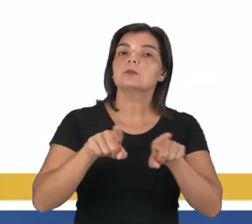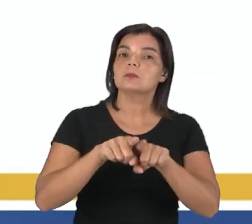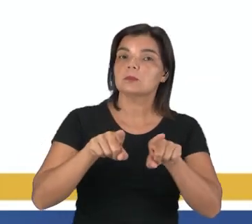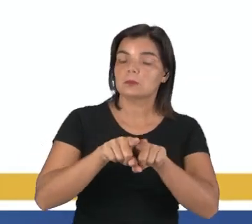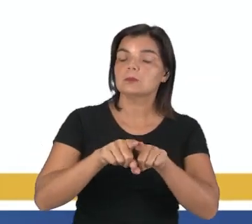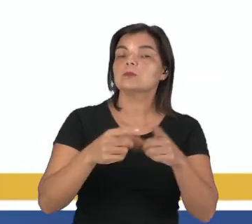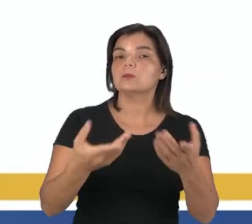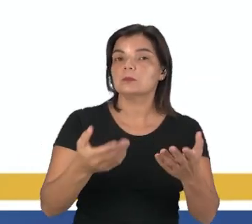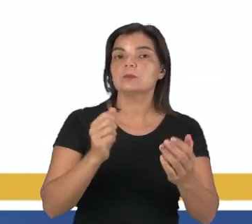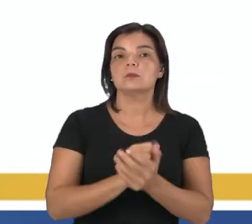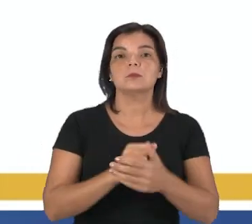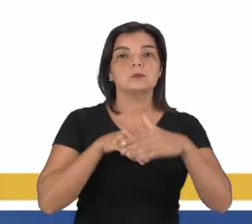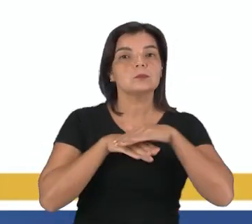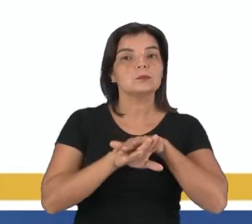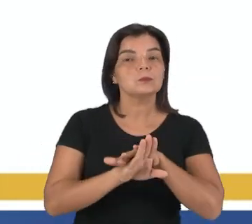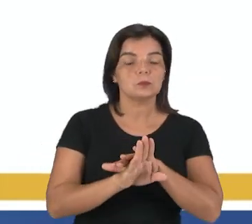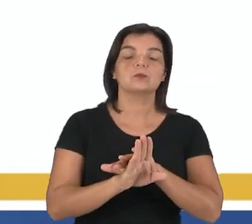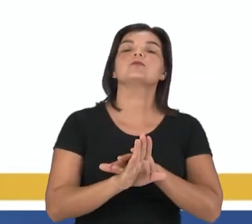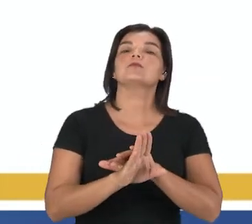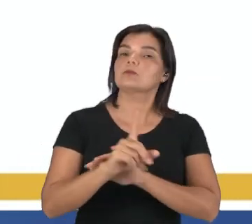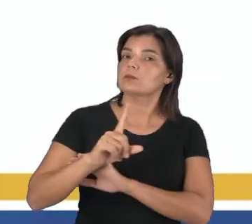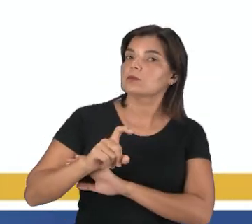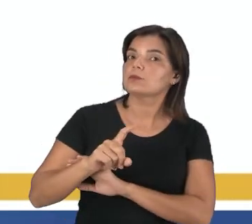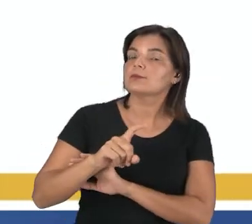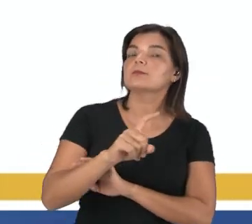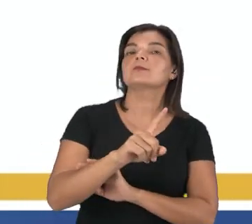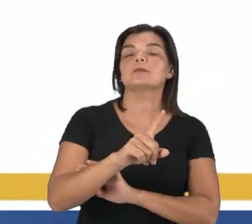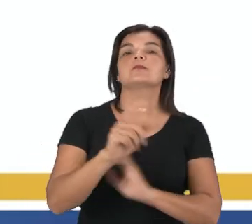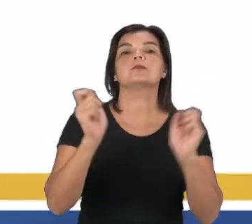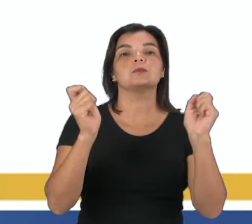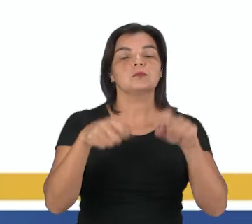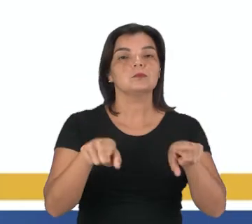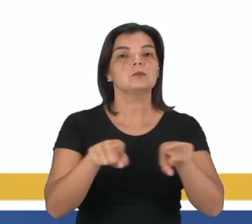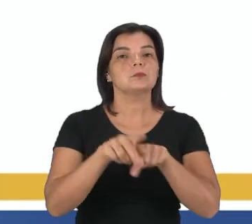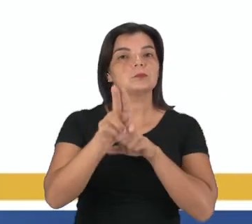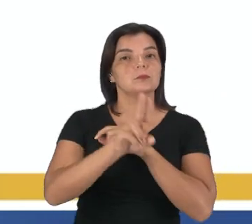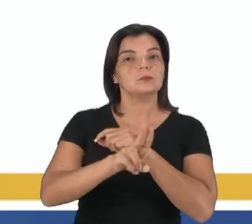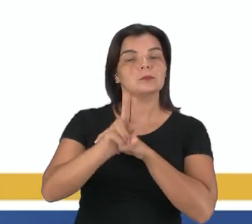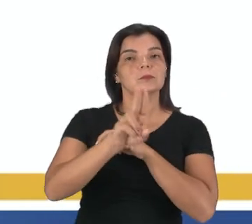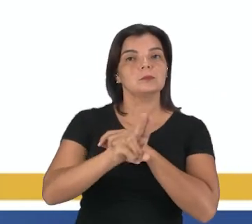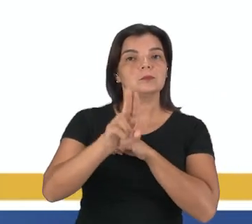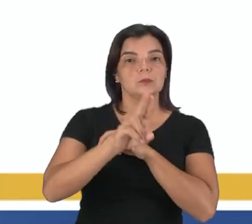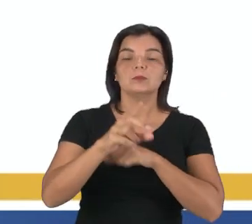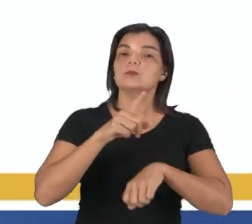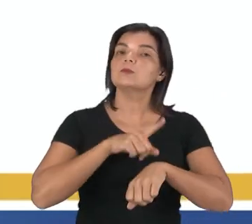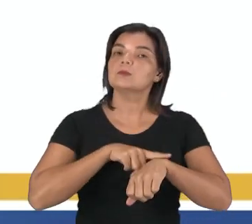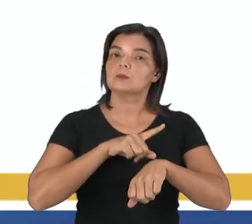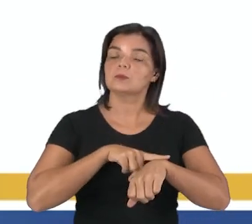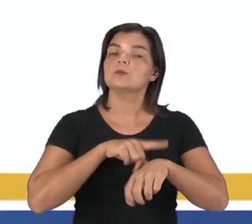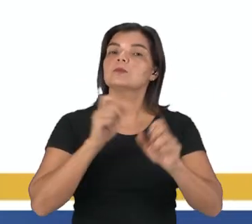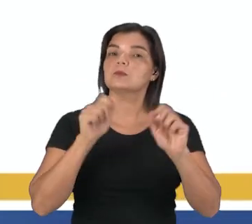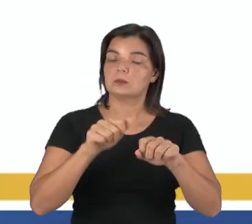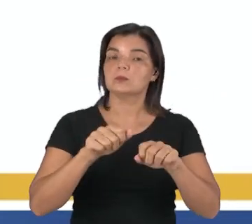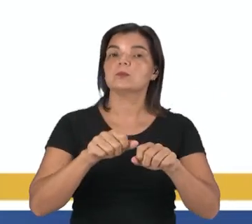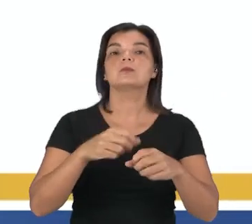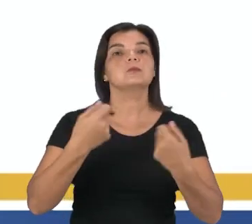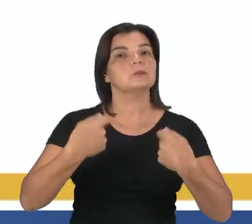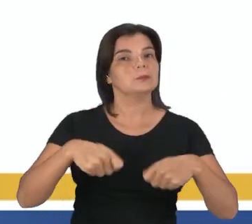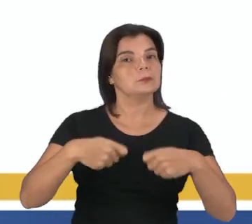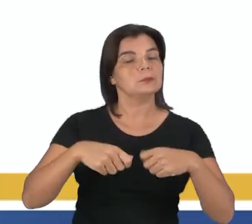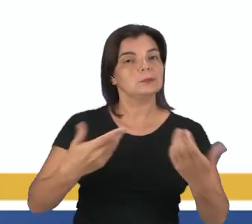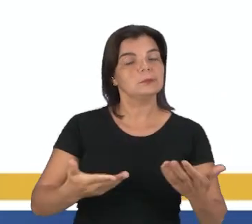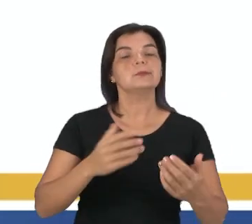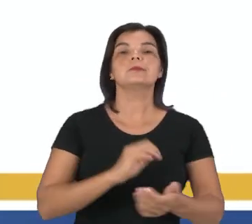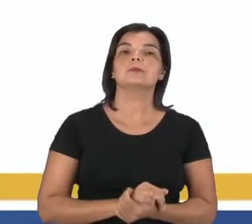para ter a questão do armazenamento desses espermatozoides para que eles possam ser utilizados no momento que eles forem